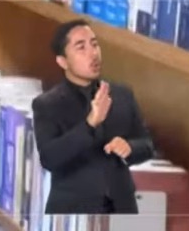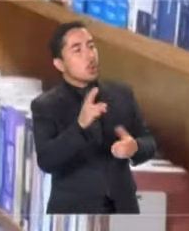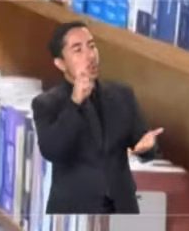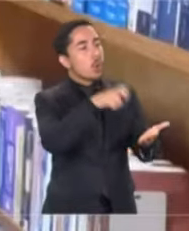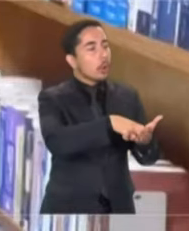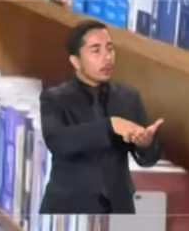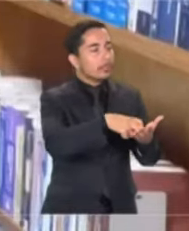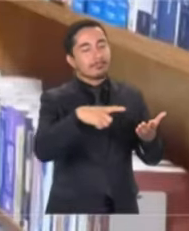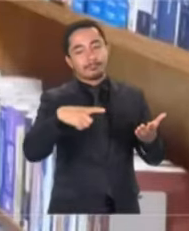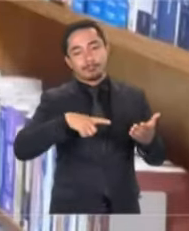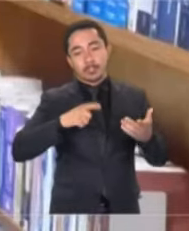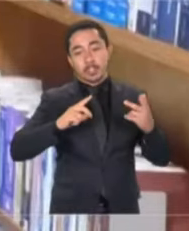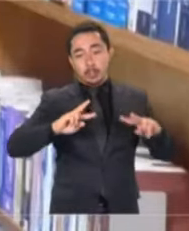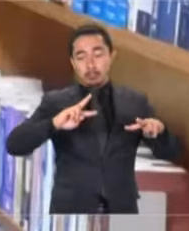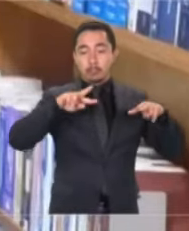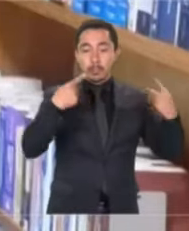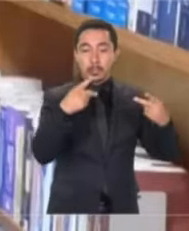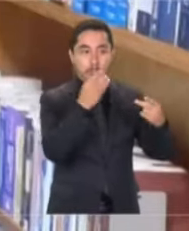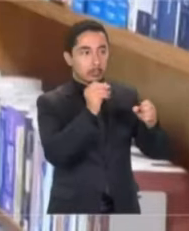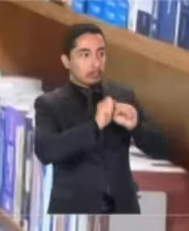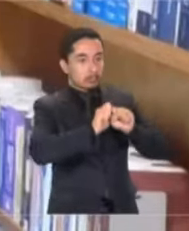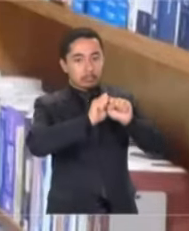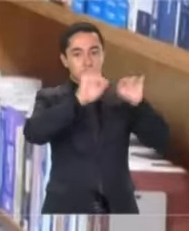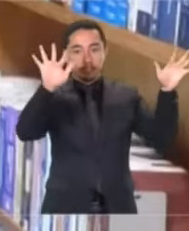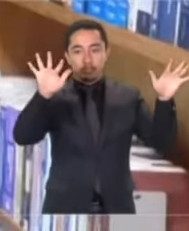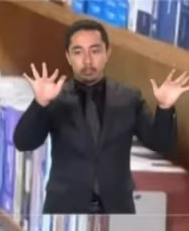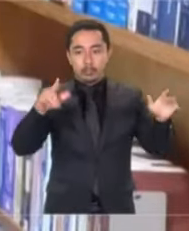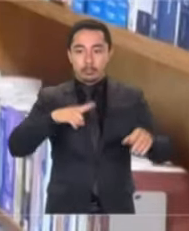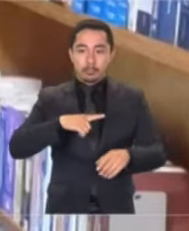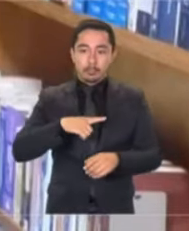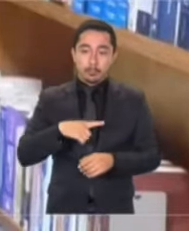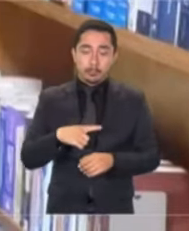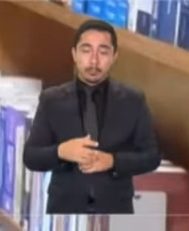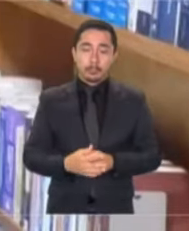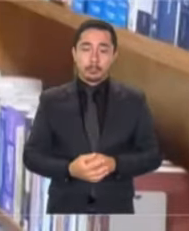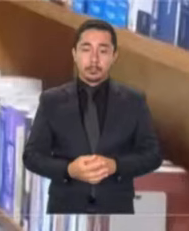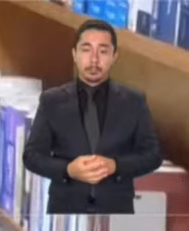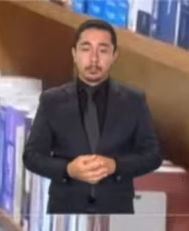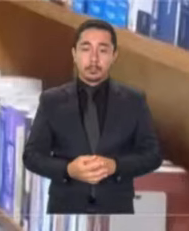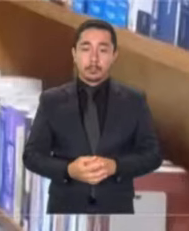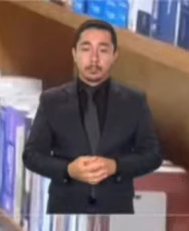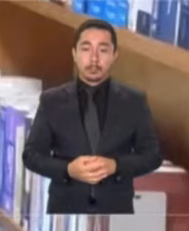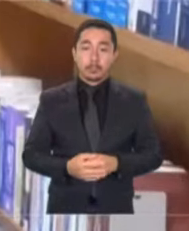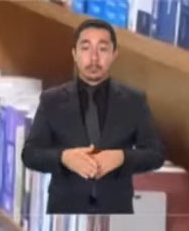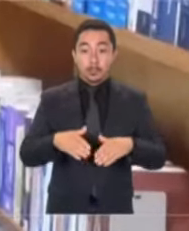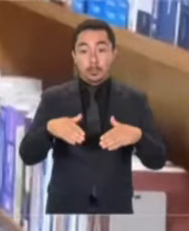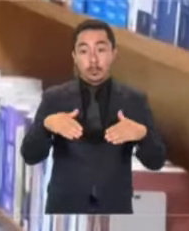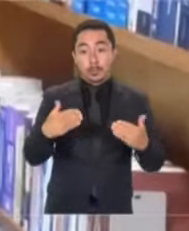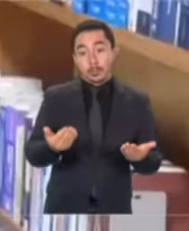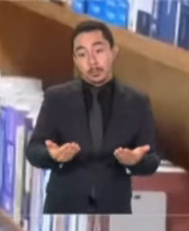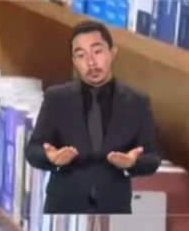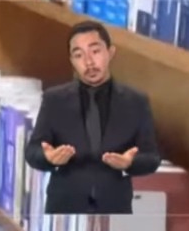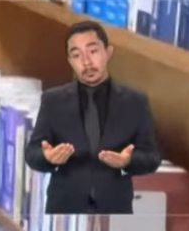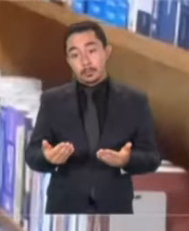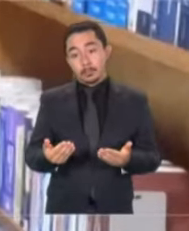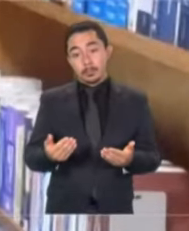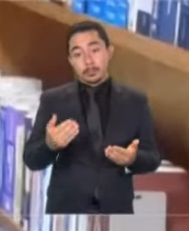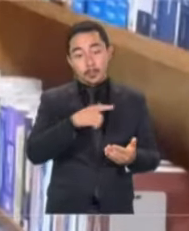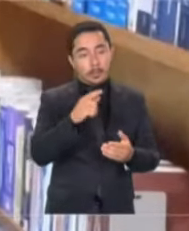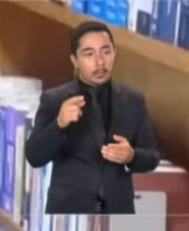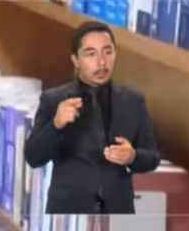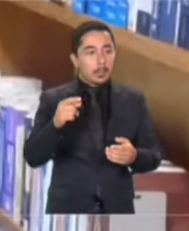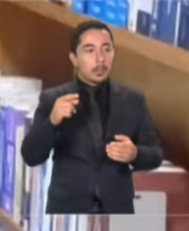link impulsionado esclarecendo por que, na visão da outra corrente política, ele não